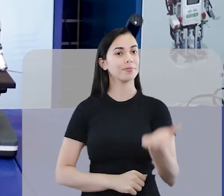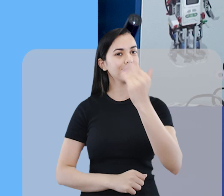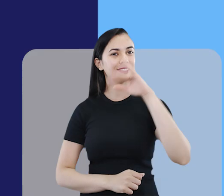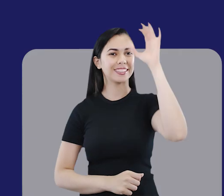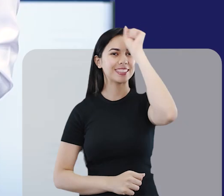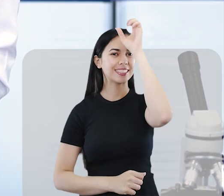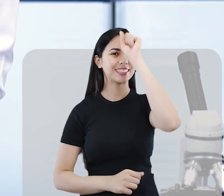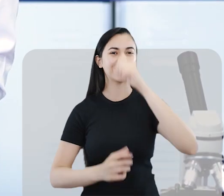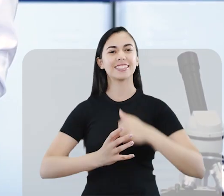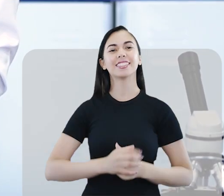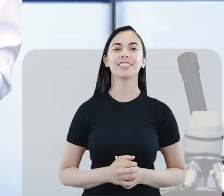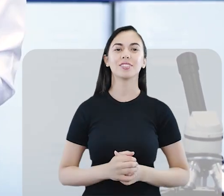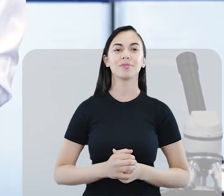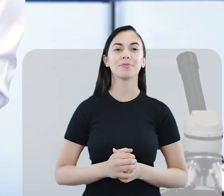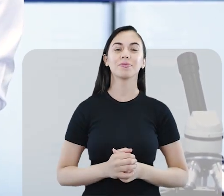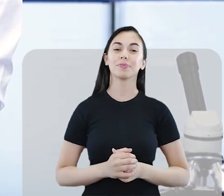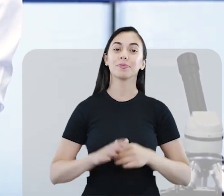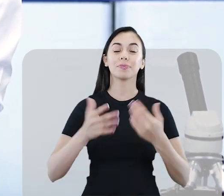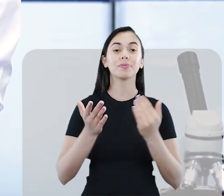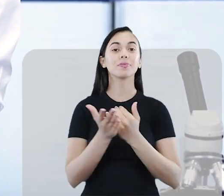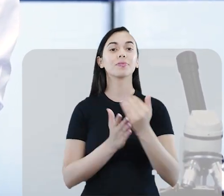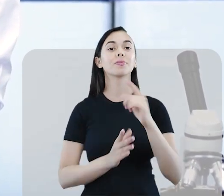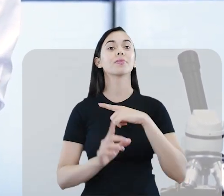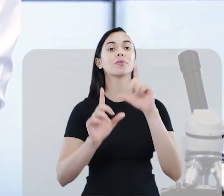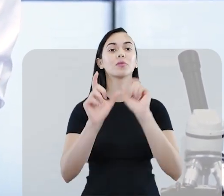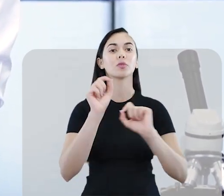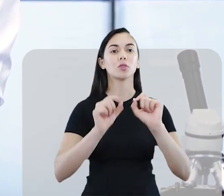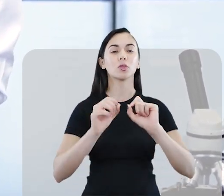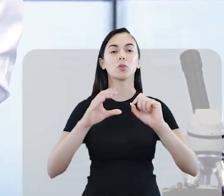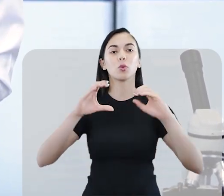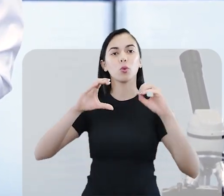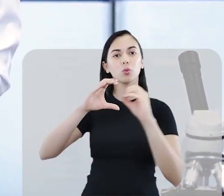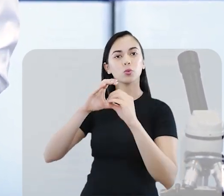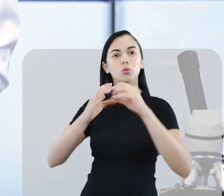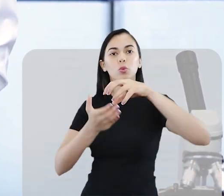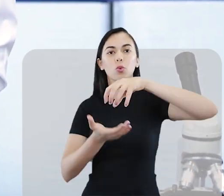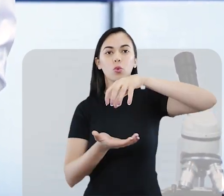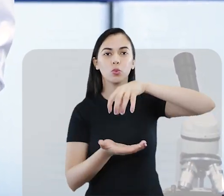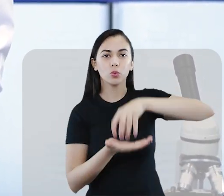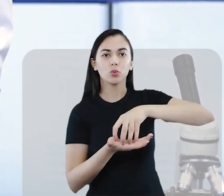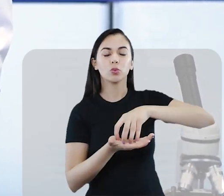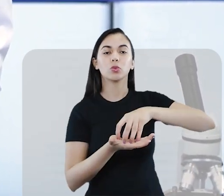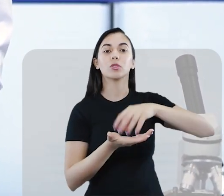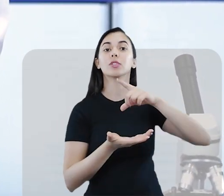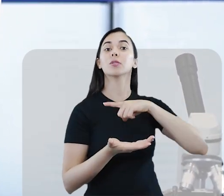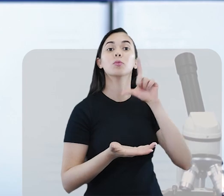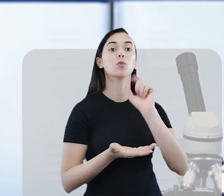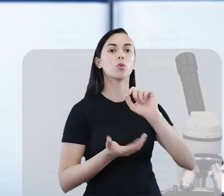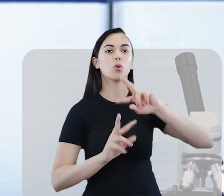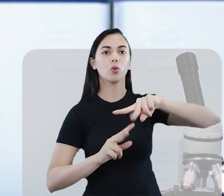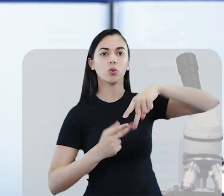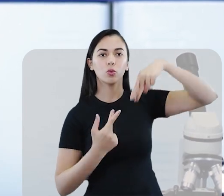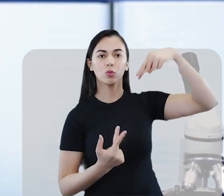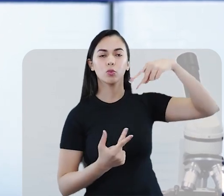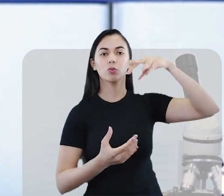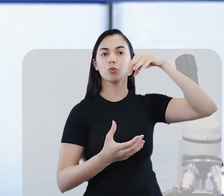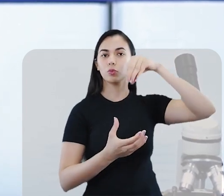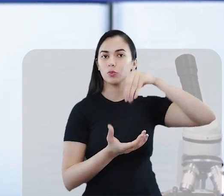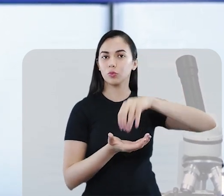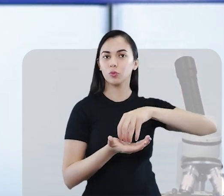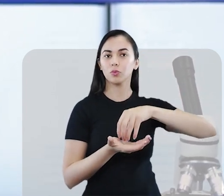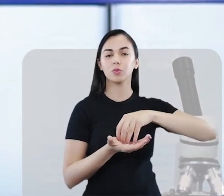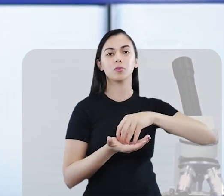conhecê-los? Inicialmente, antes das organelas, nós temos ao centro o núcleo, onde está o material genético, aqui representando